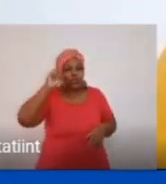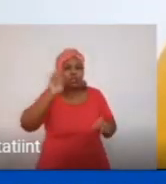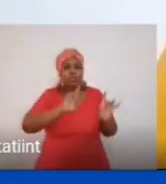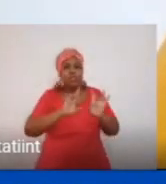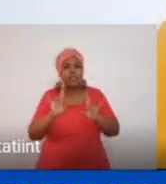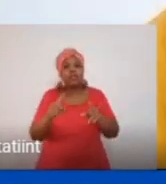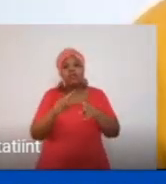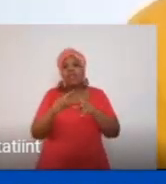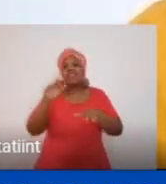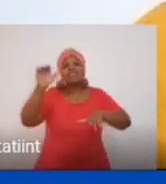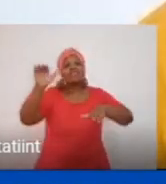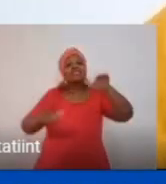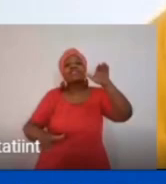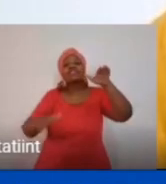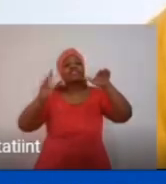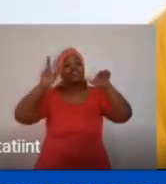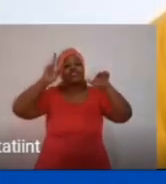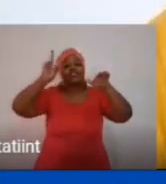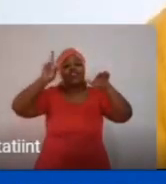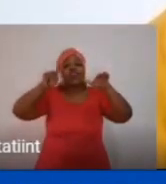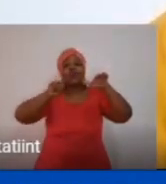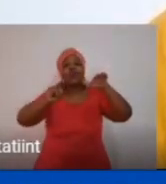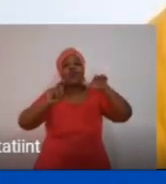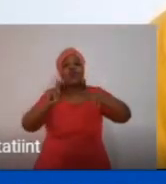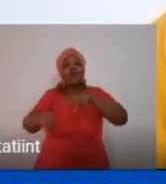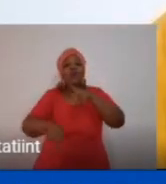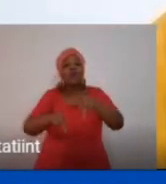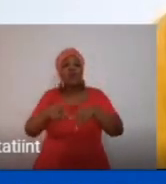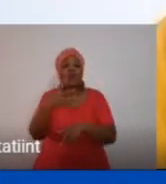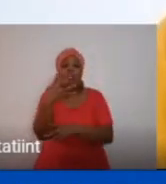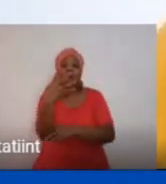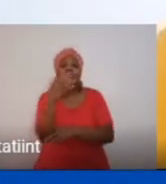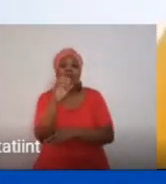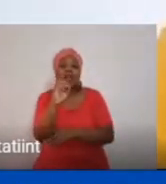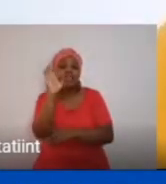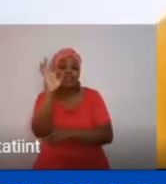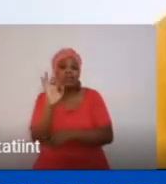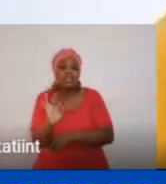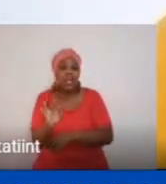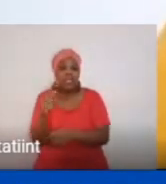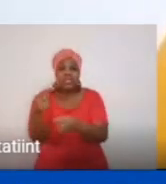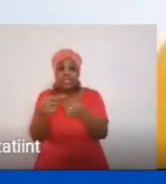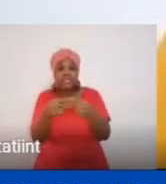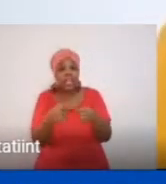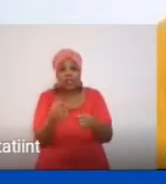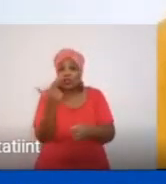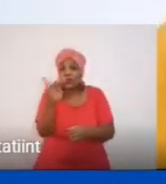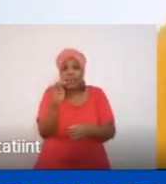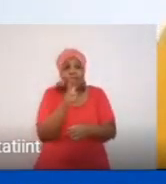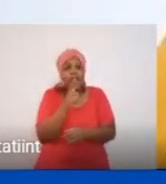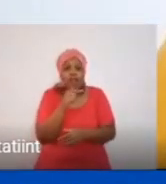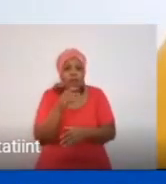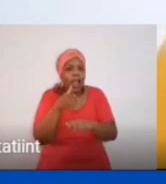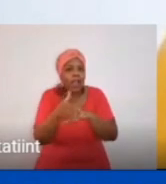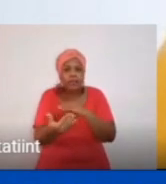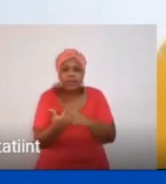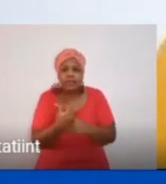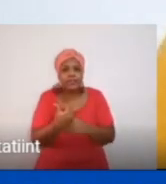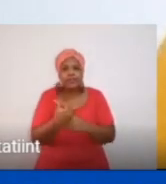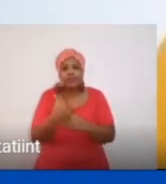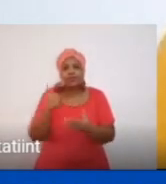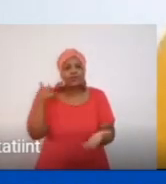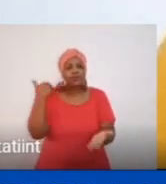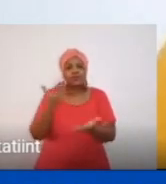de desigualdades históricas fizeram com que cerca de 40% das pessoas em determinadas cidades nem tivessem acesso à água, às vezes até um